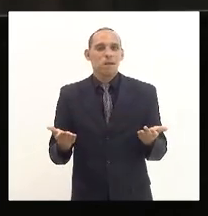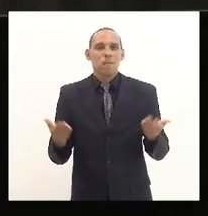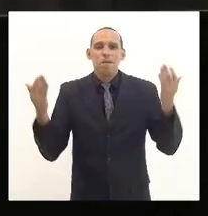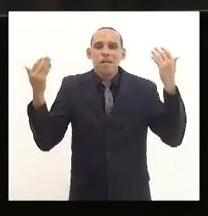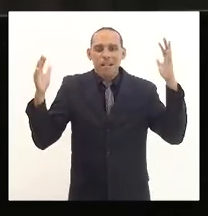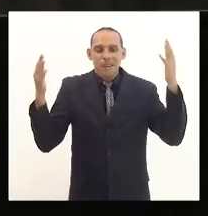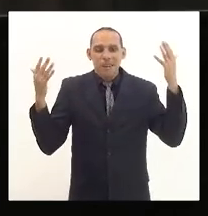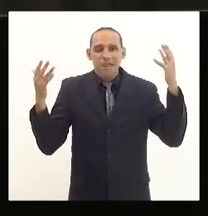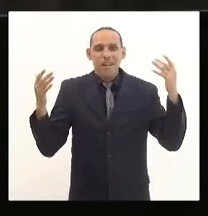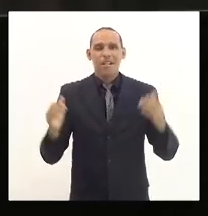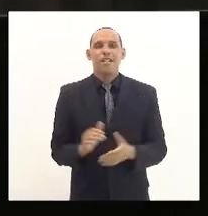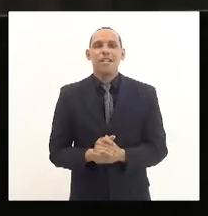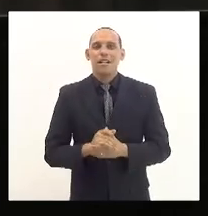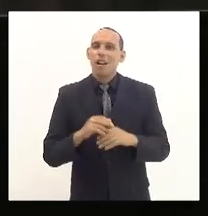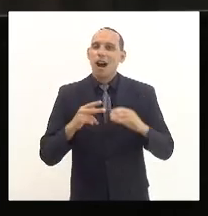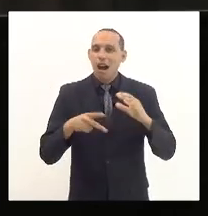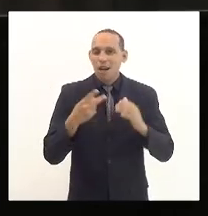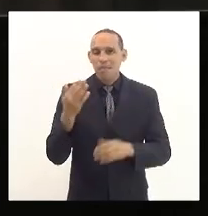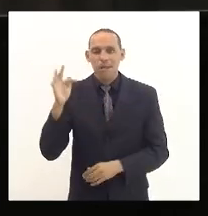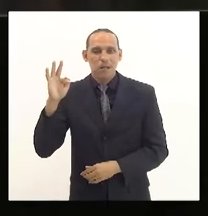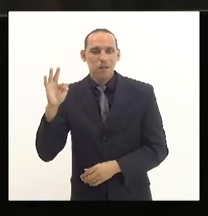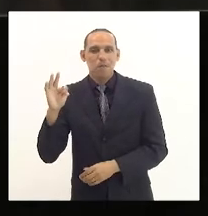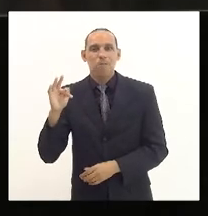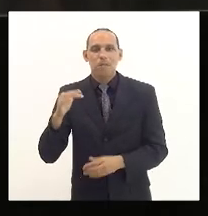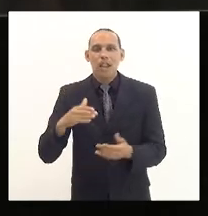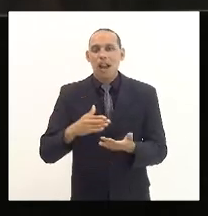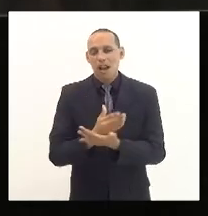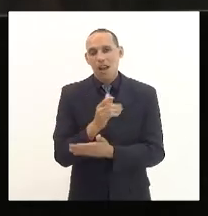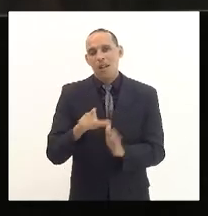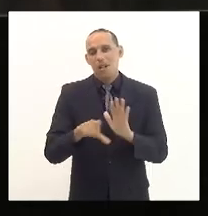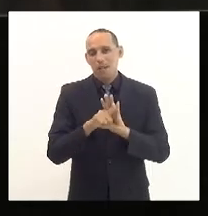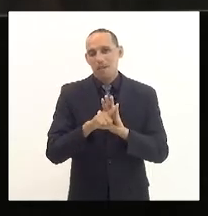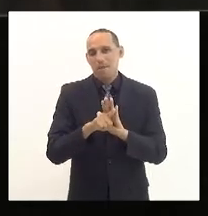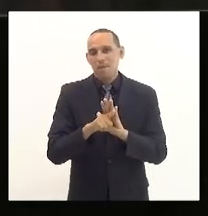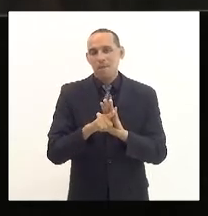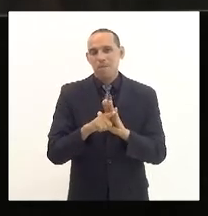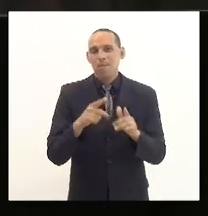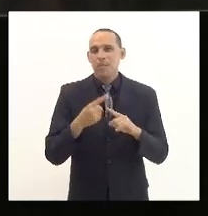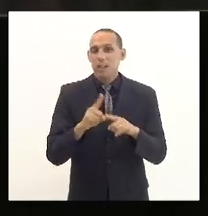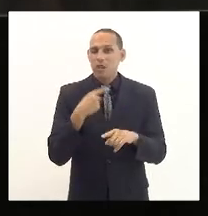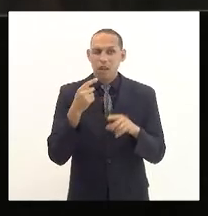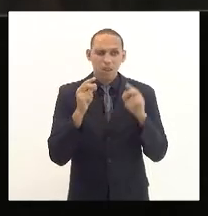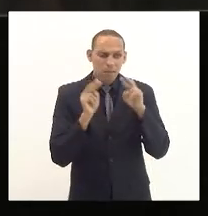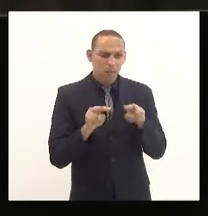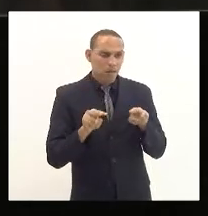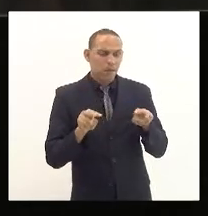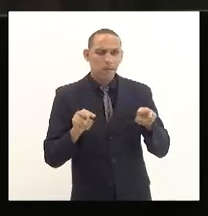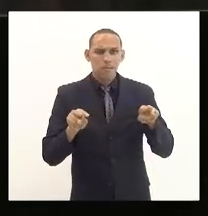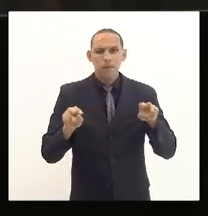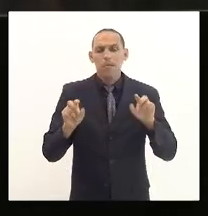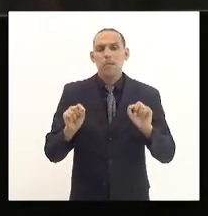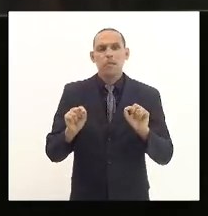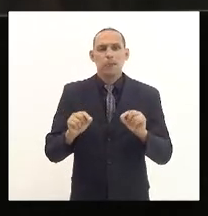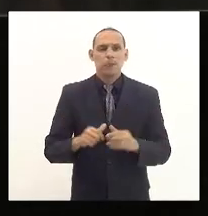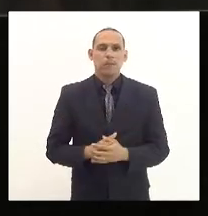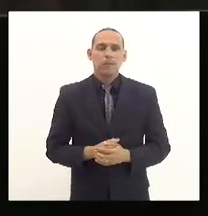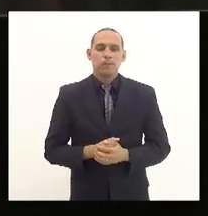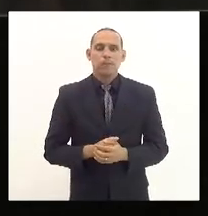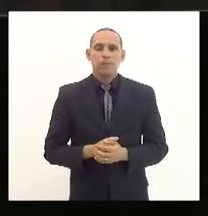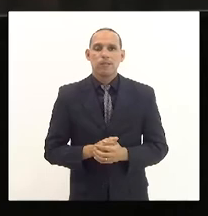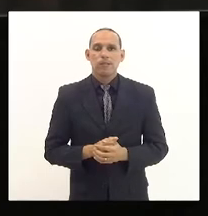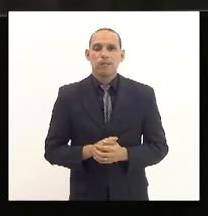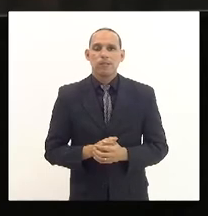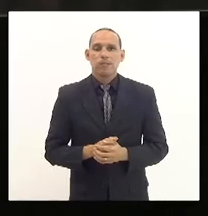parabenizar também a câmara federal pela aprovação dessa lei o que nós temos presenciado Esse é